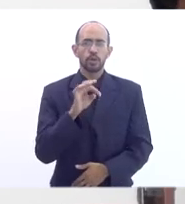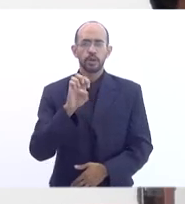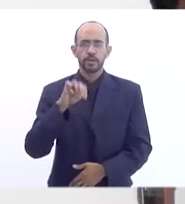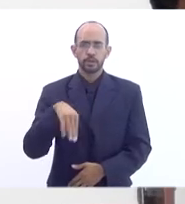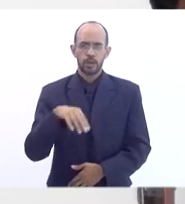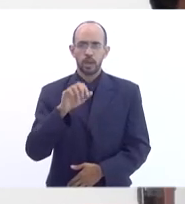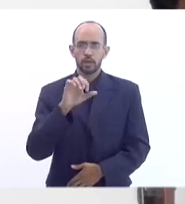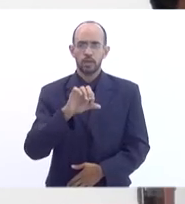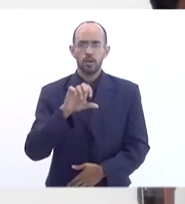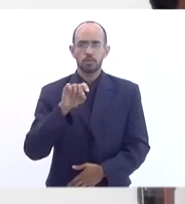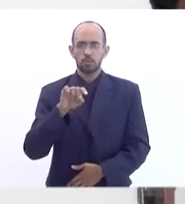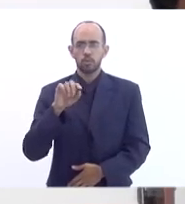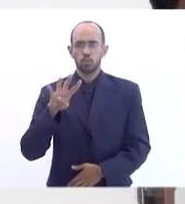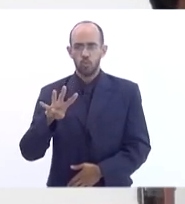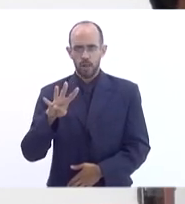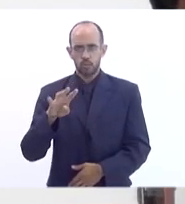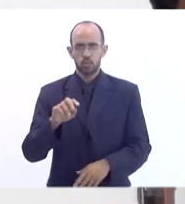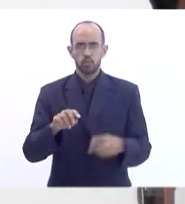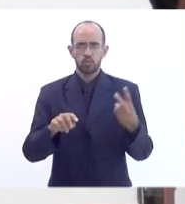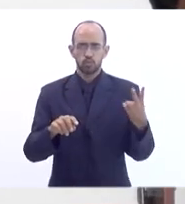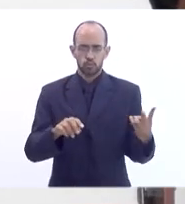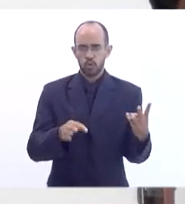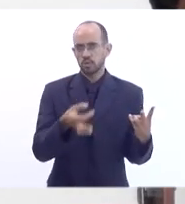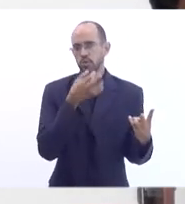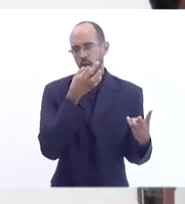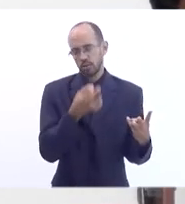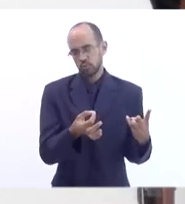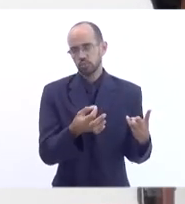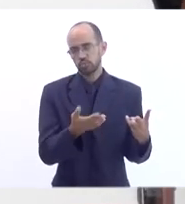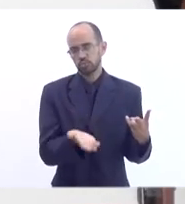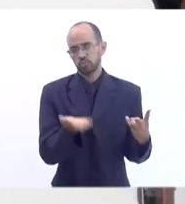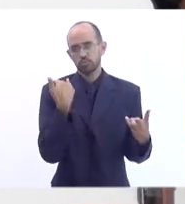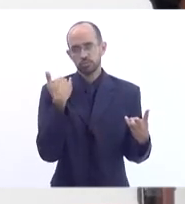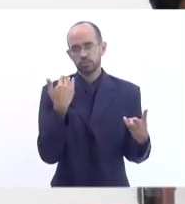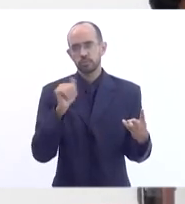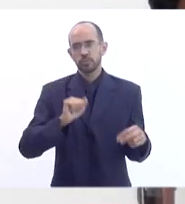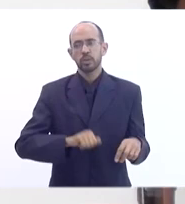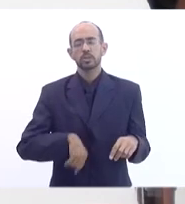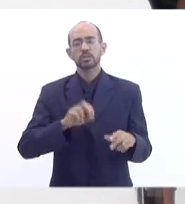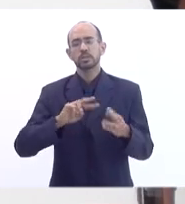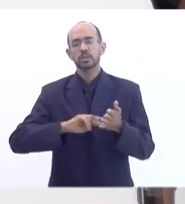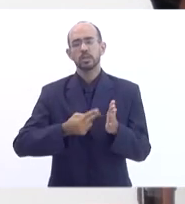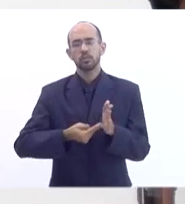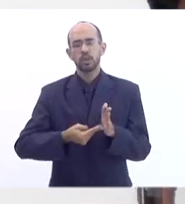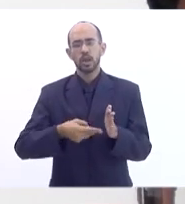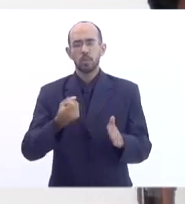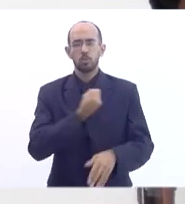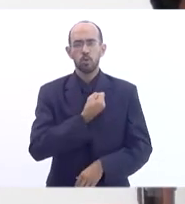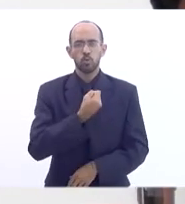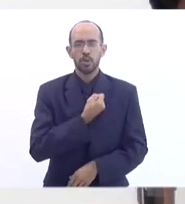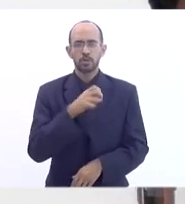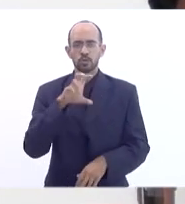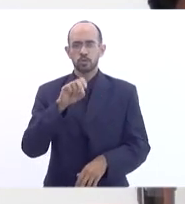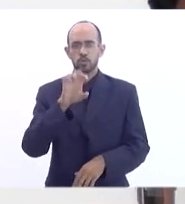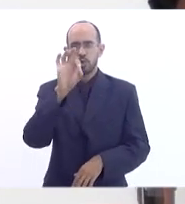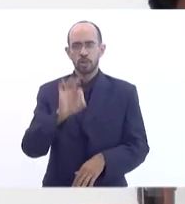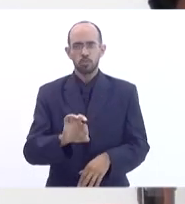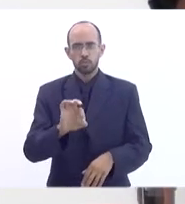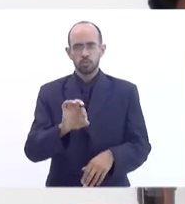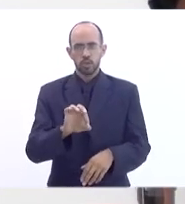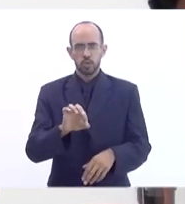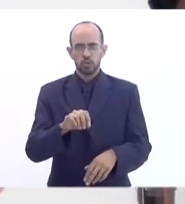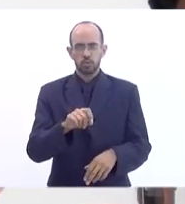ambos do edital supracitado ou seja pontuação mínima de 50 por cento na prova objetiva de múltipla